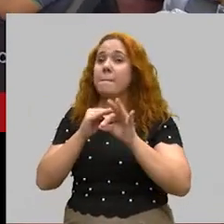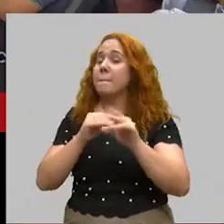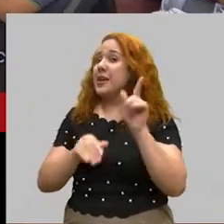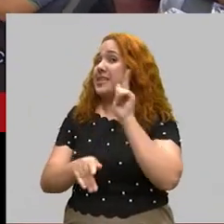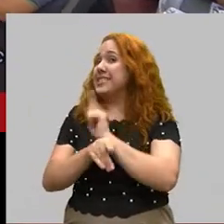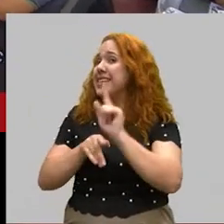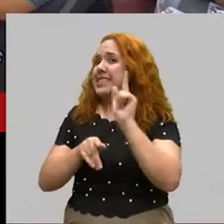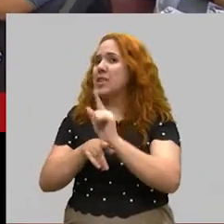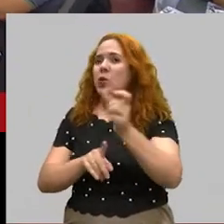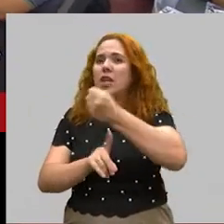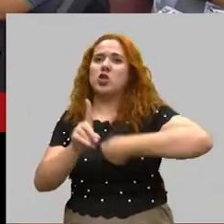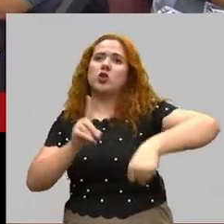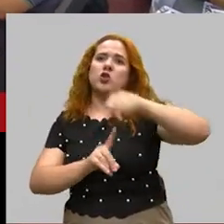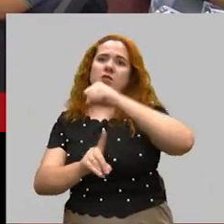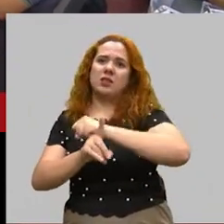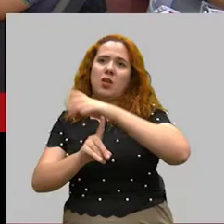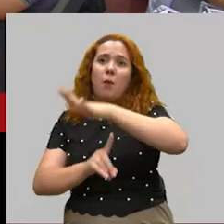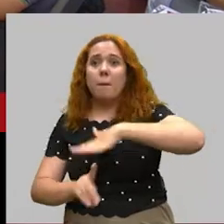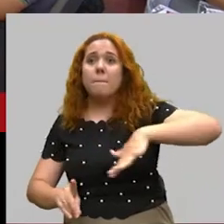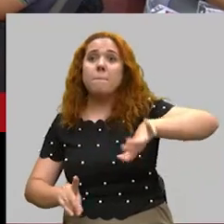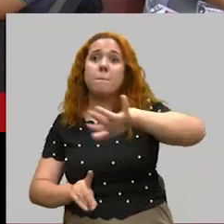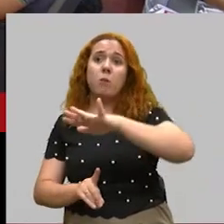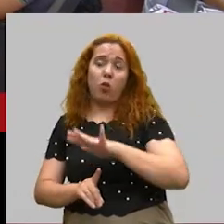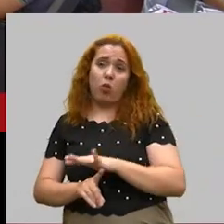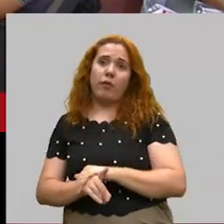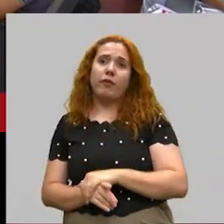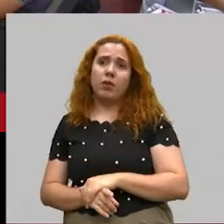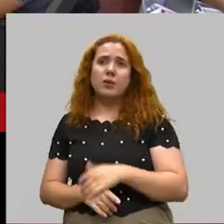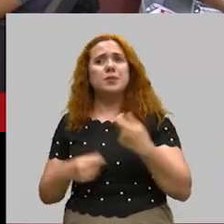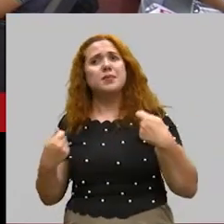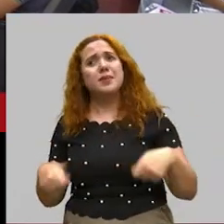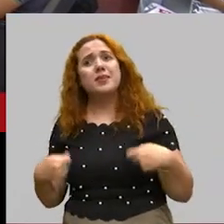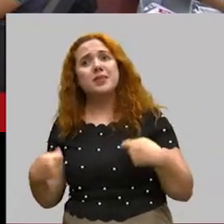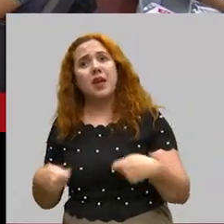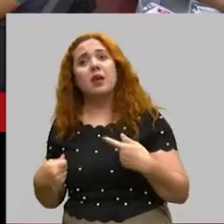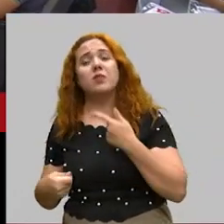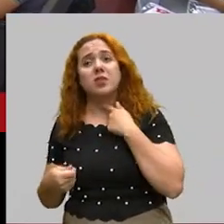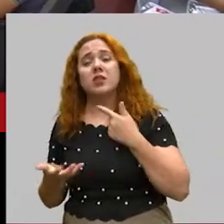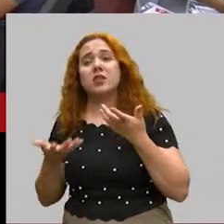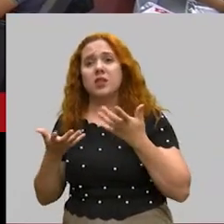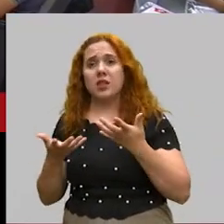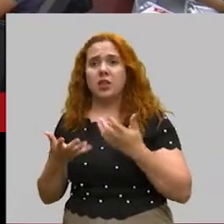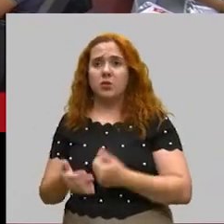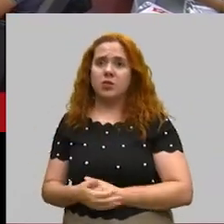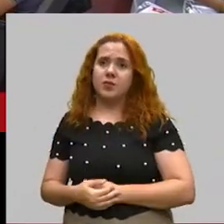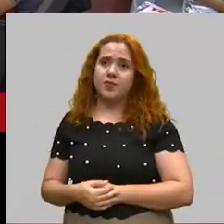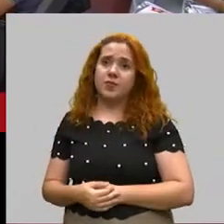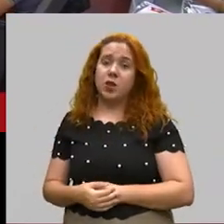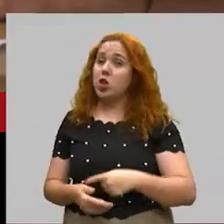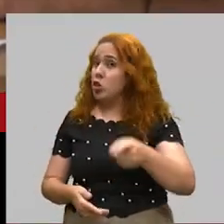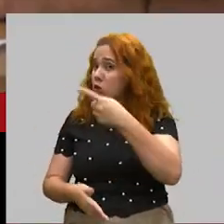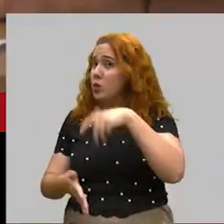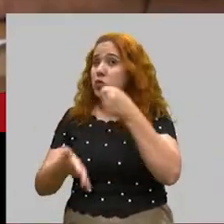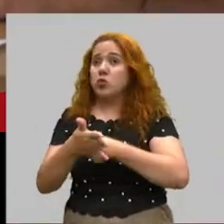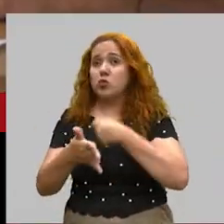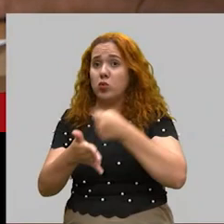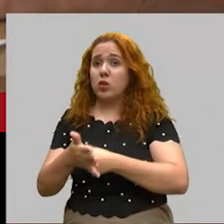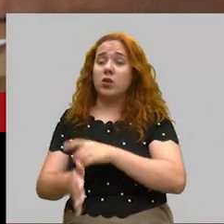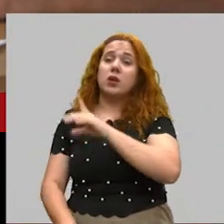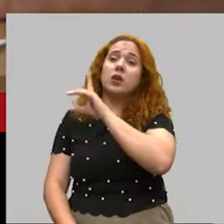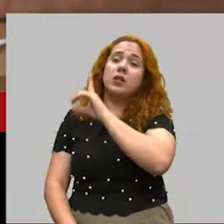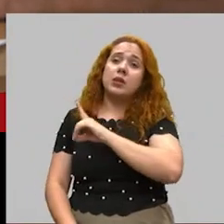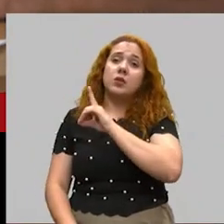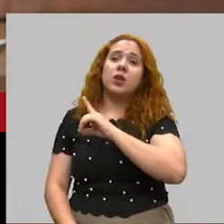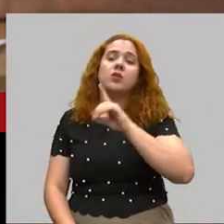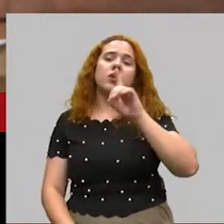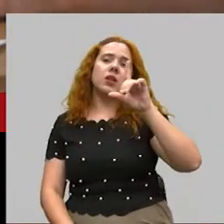Povo né com a gestão Popular Essa é a parte que nós da escola família agrícola estamos lutando viu Deputado Leleco